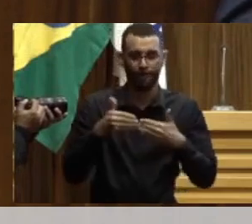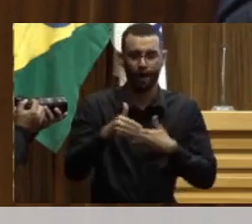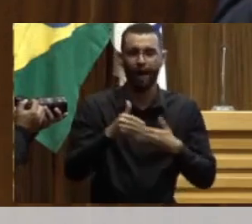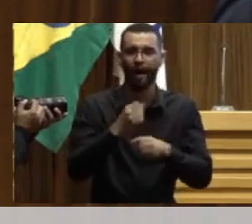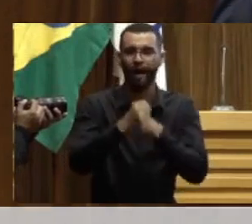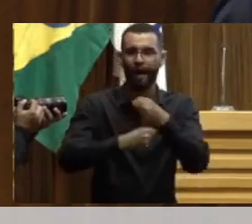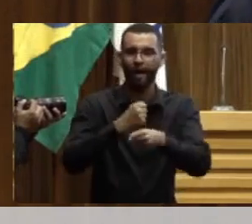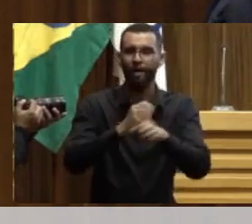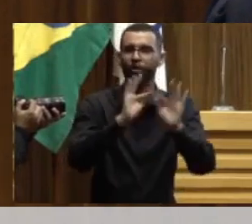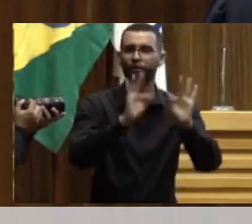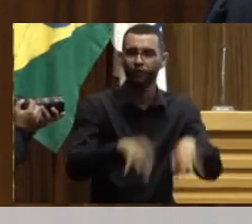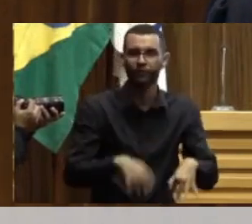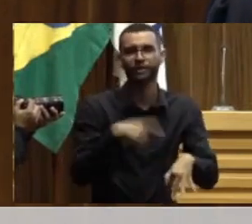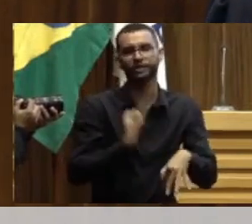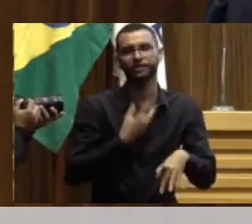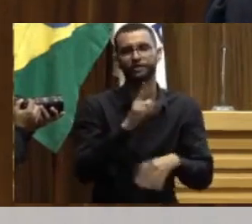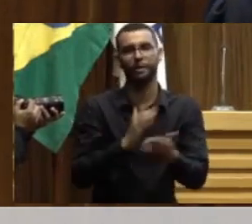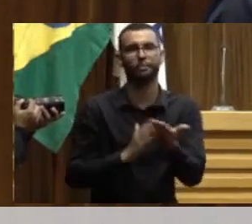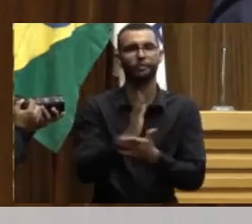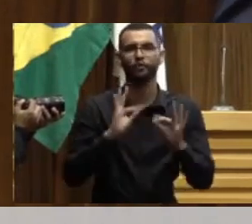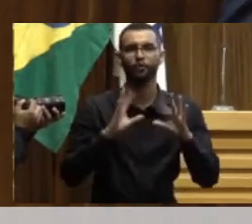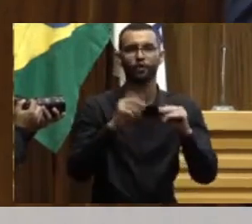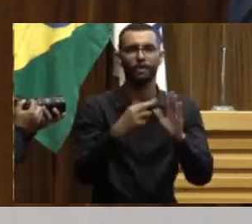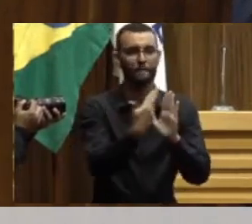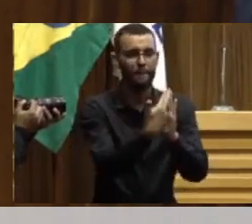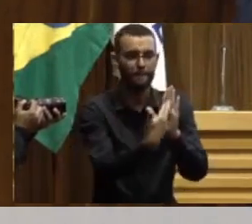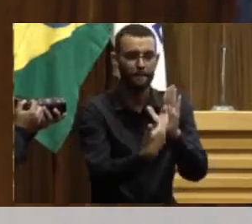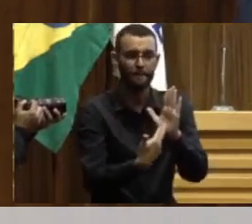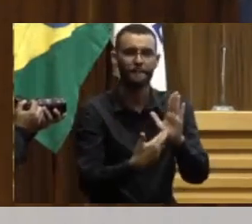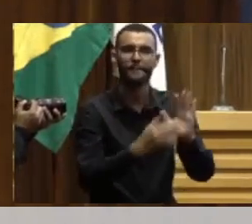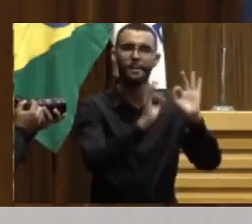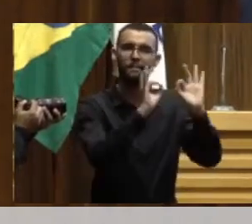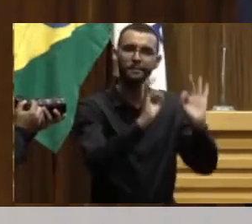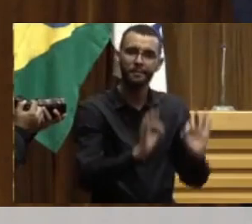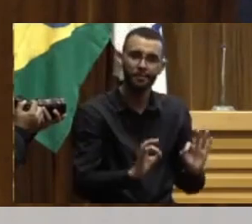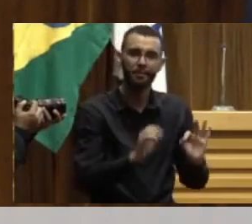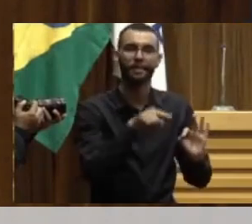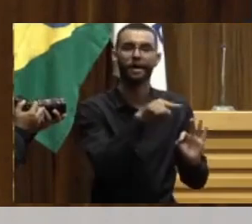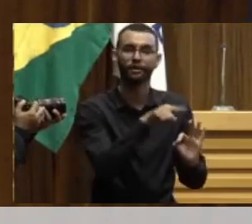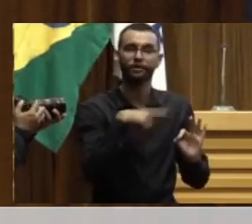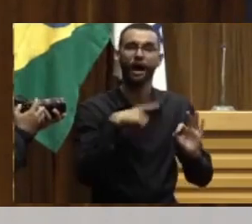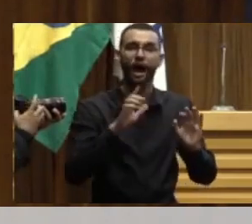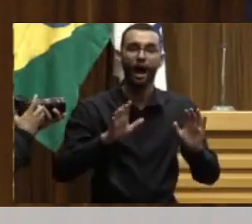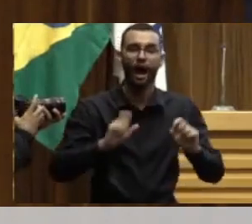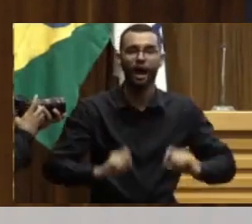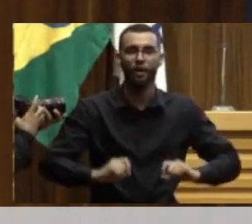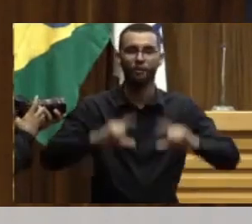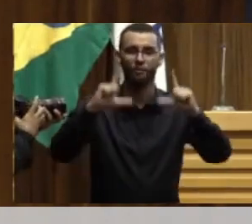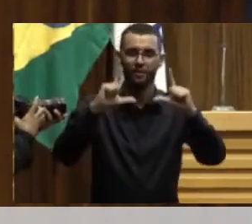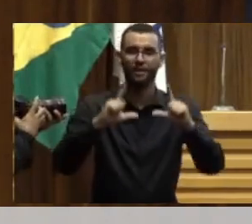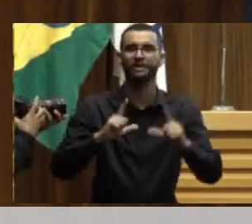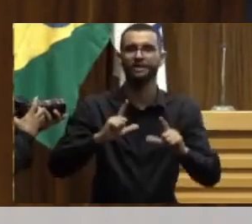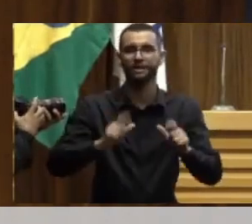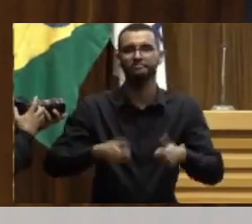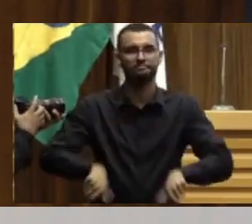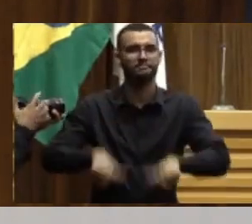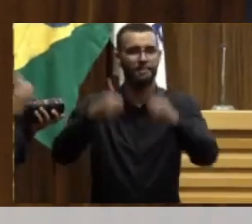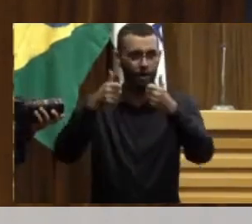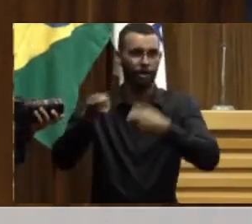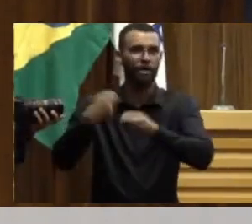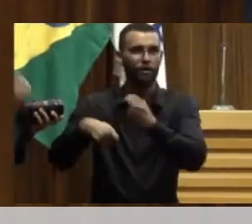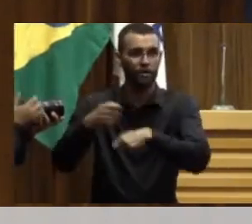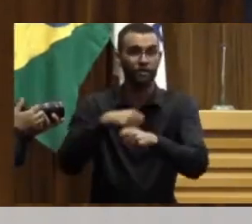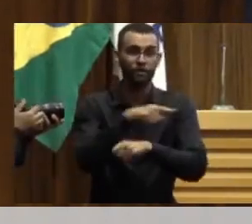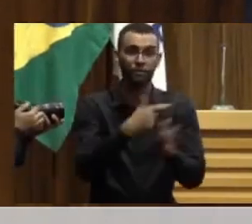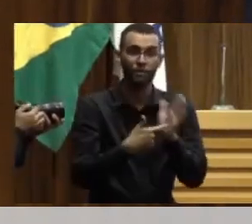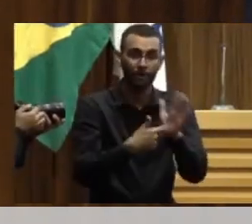tê-la toda regulamentada. Ela traz eficiência econômica. Os estudos mostram que em 15 anos pode impulsionar